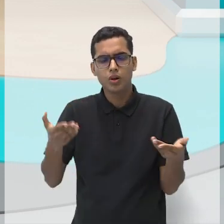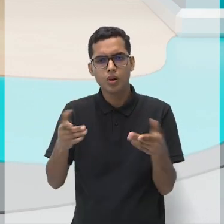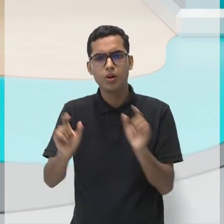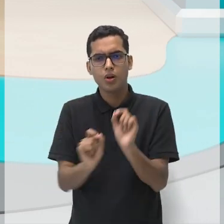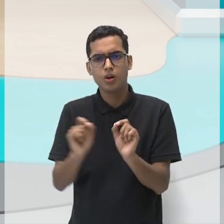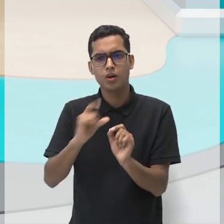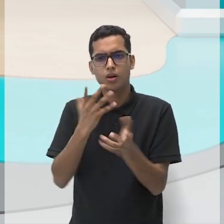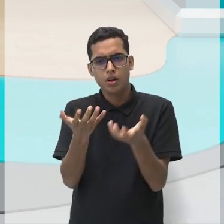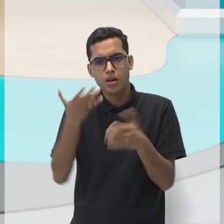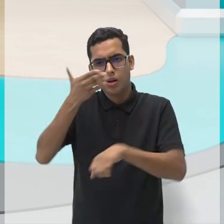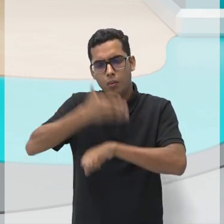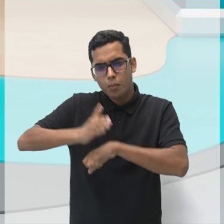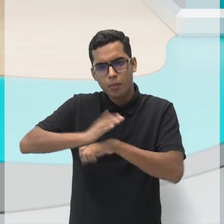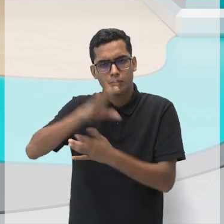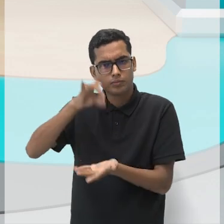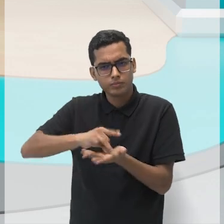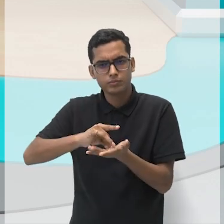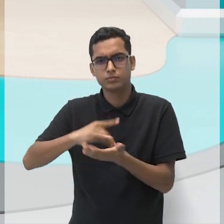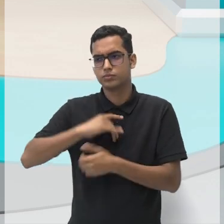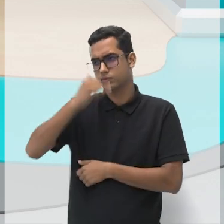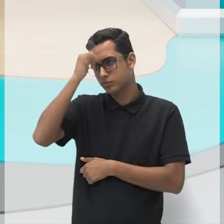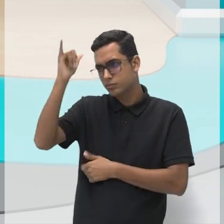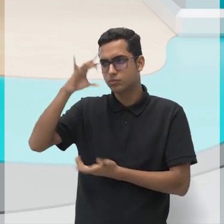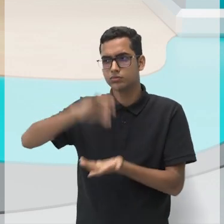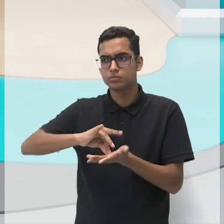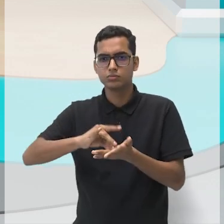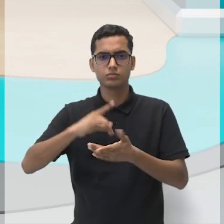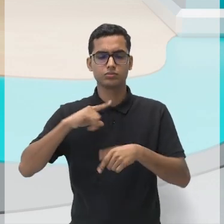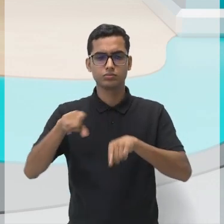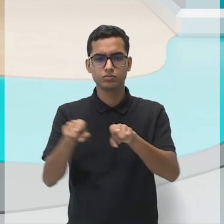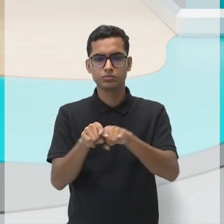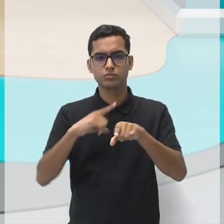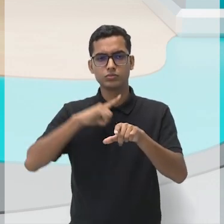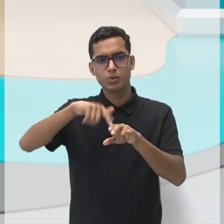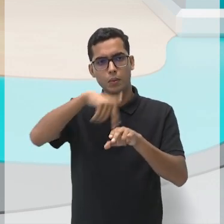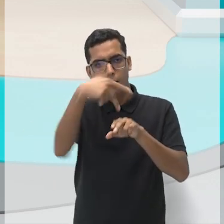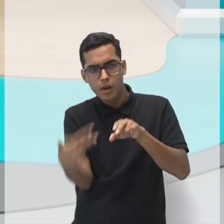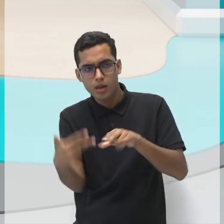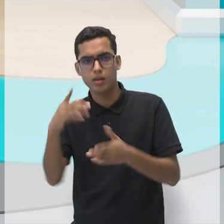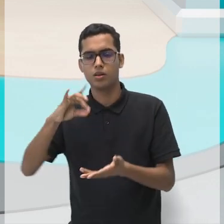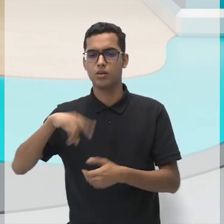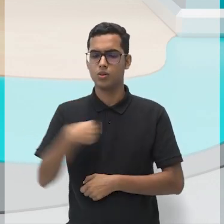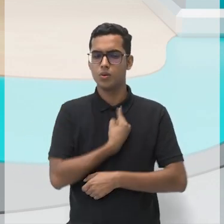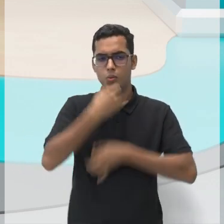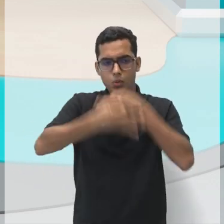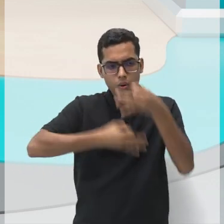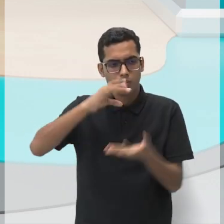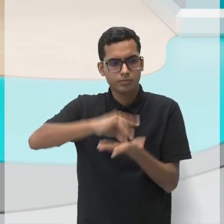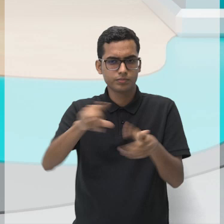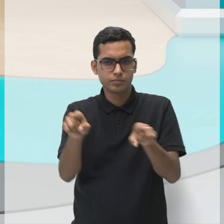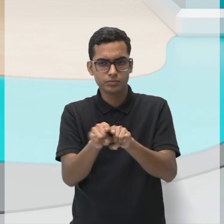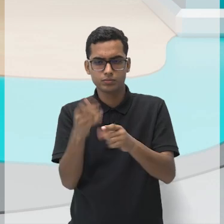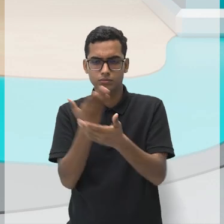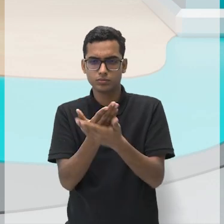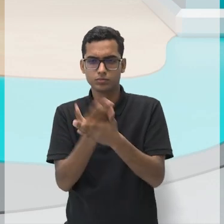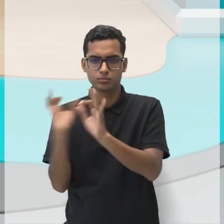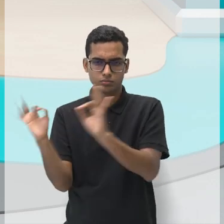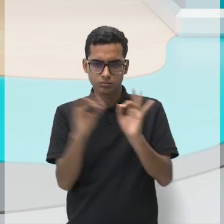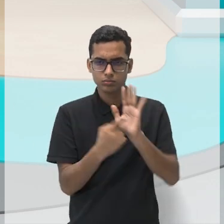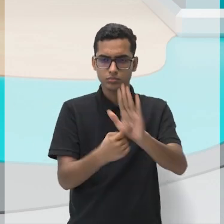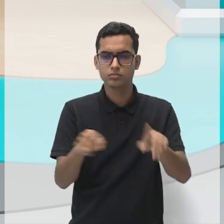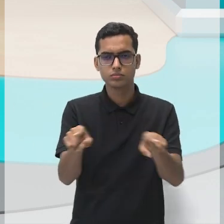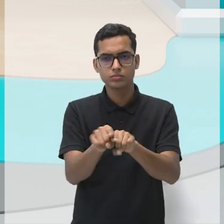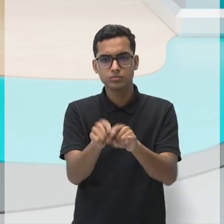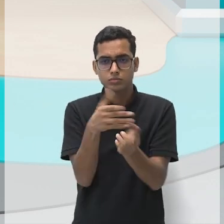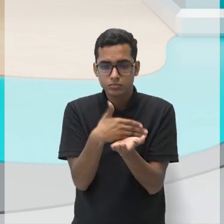aí praticar, para não se ralar, porque assim, a gente vai cair muito. Nós comentamos a respeito disso durante a nossa aula, que quando a gente